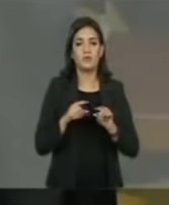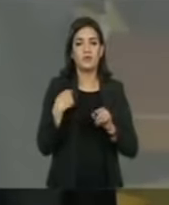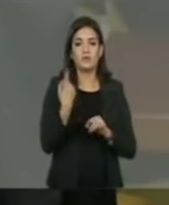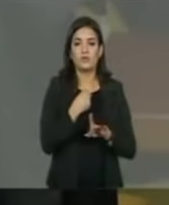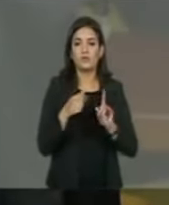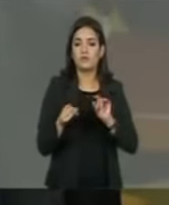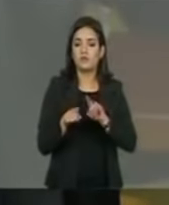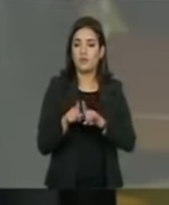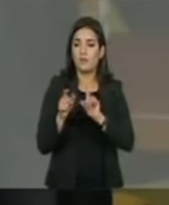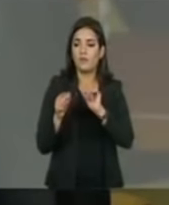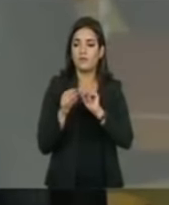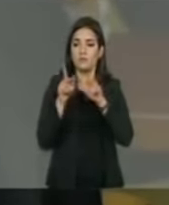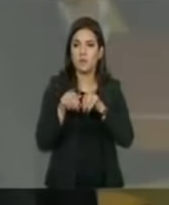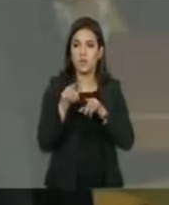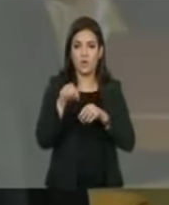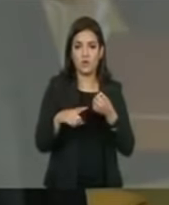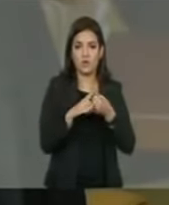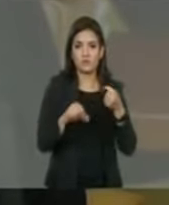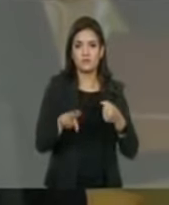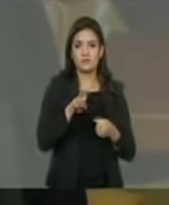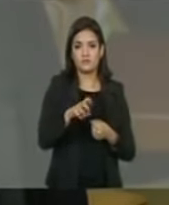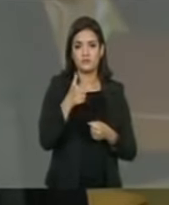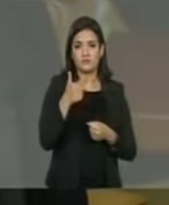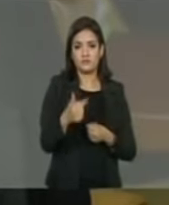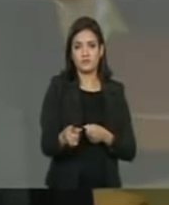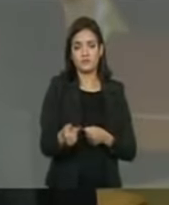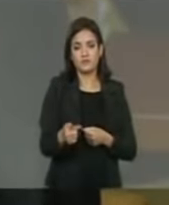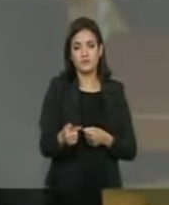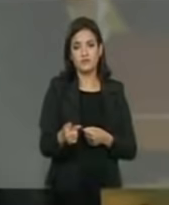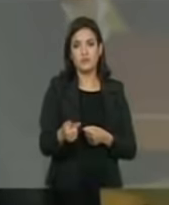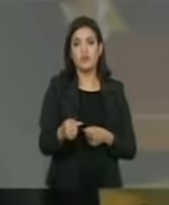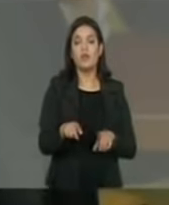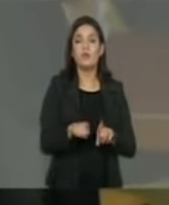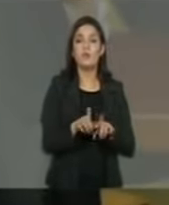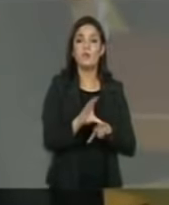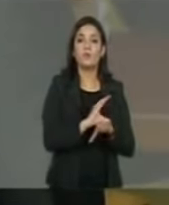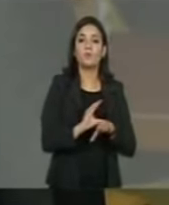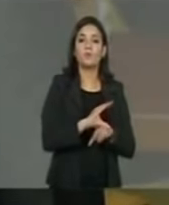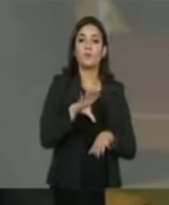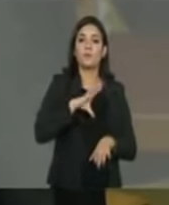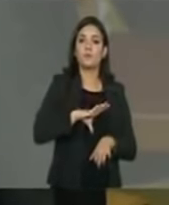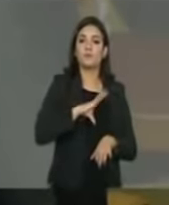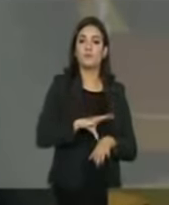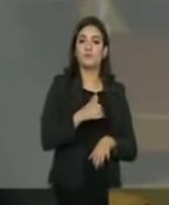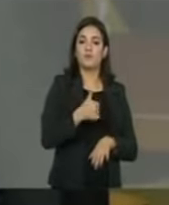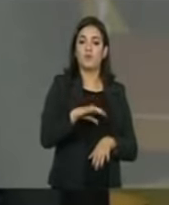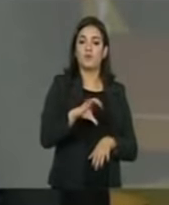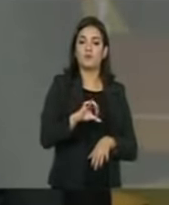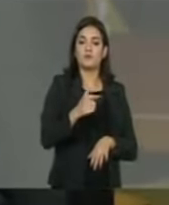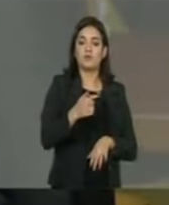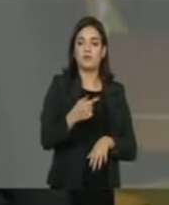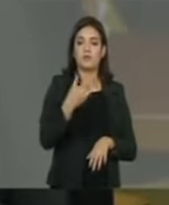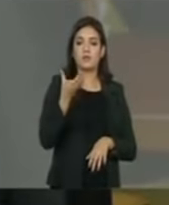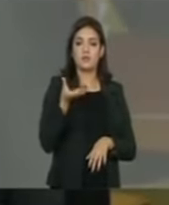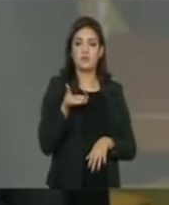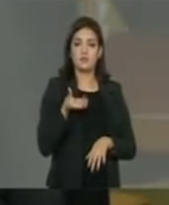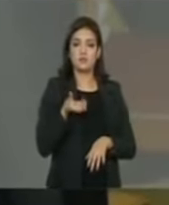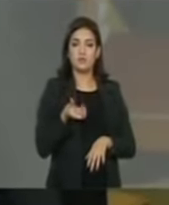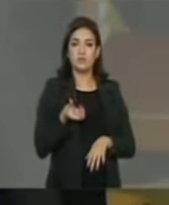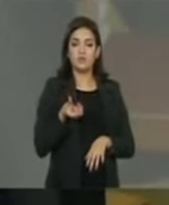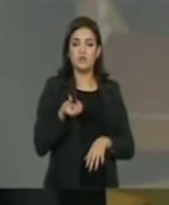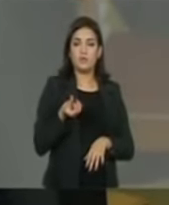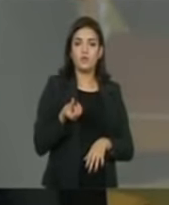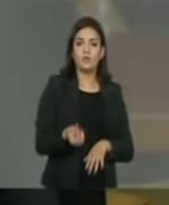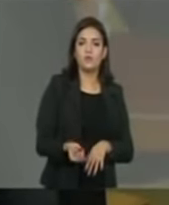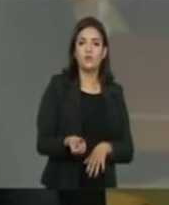57 ea constituição da república portuguesa de 1976 que sobreveio a um movimento de abril